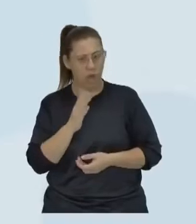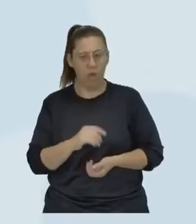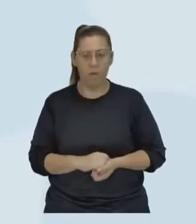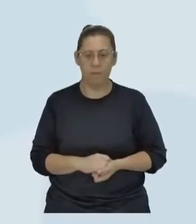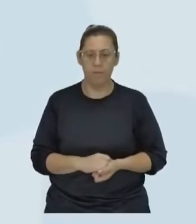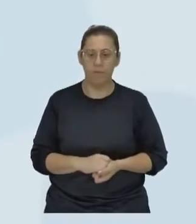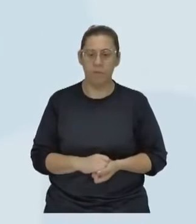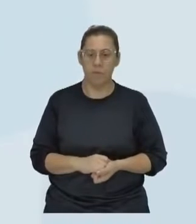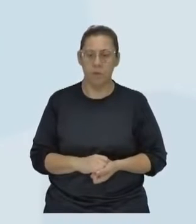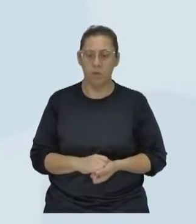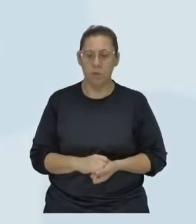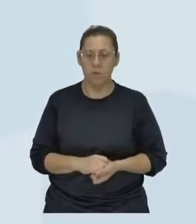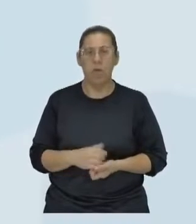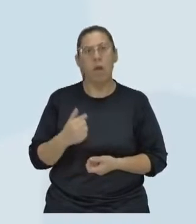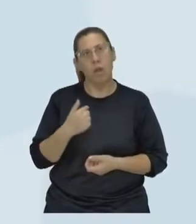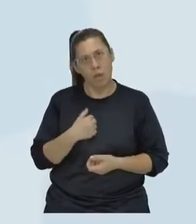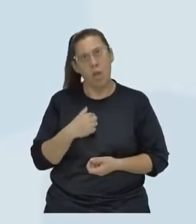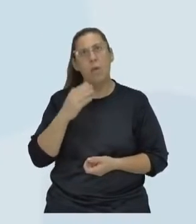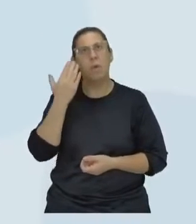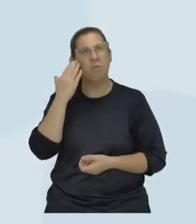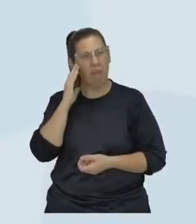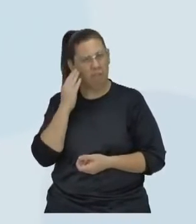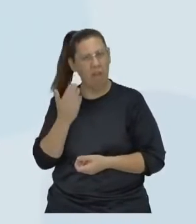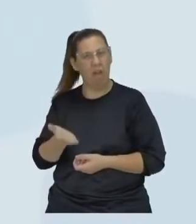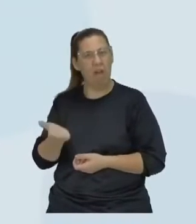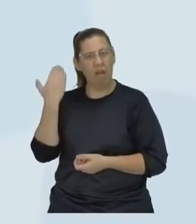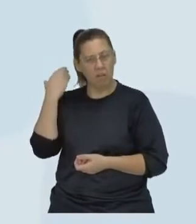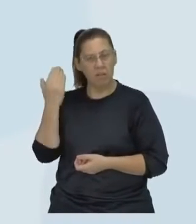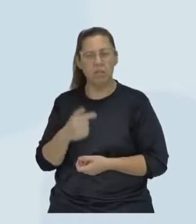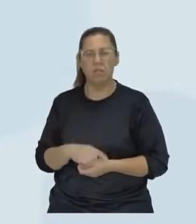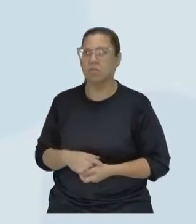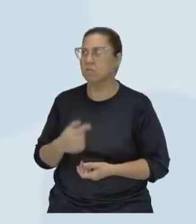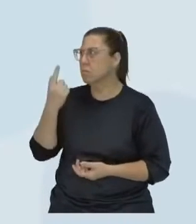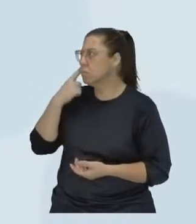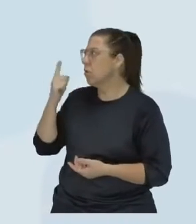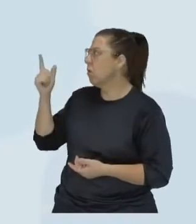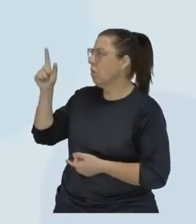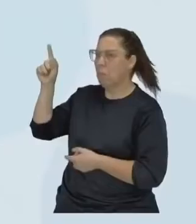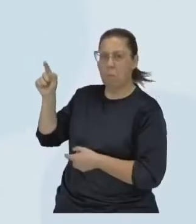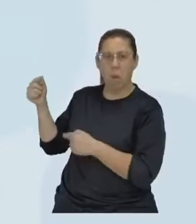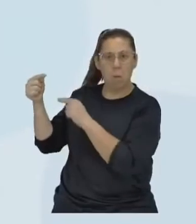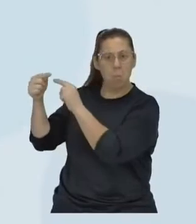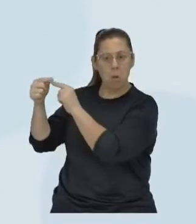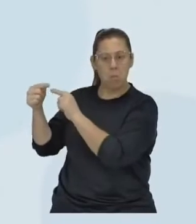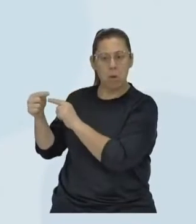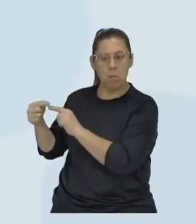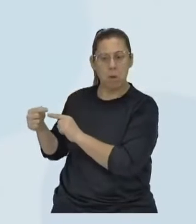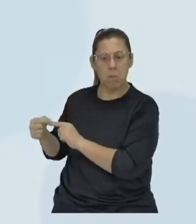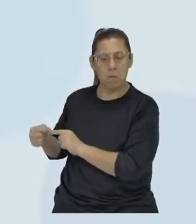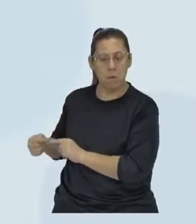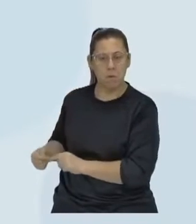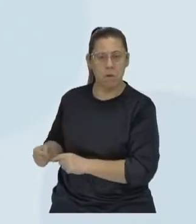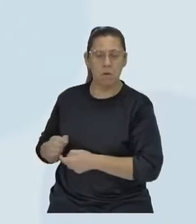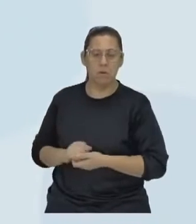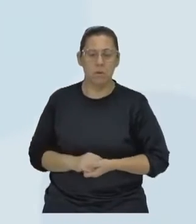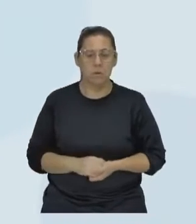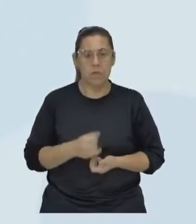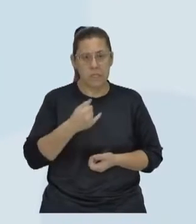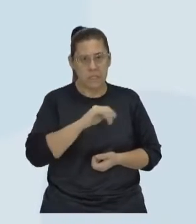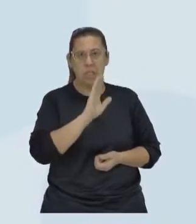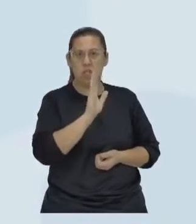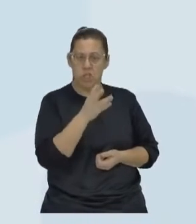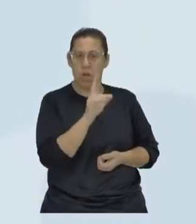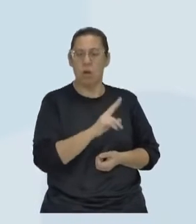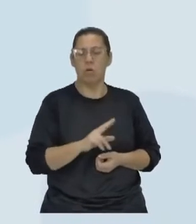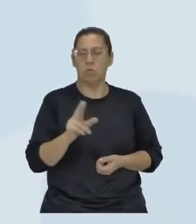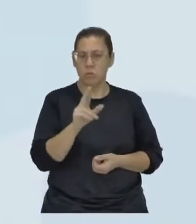e o mais que perfeito, eu entendera. Então, o que precisa ficar marcado só do pretérito mais que perfeito é que se eu já usei